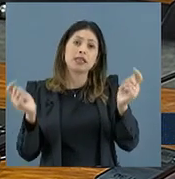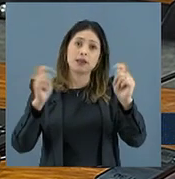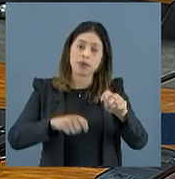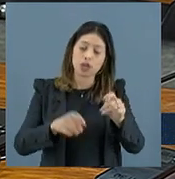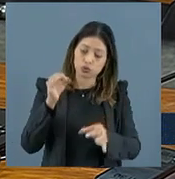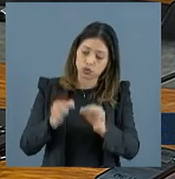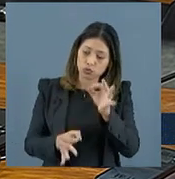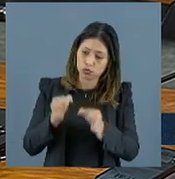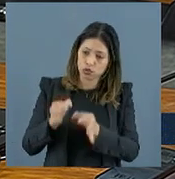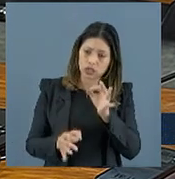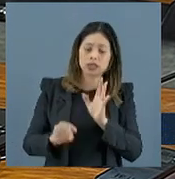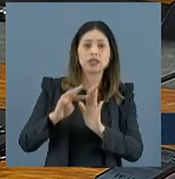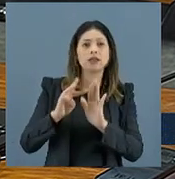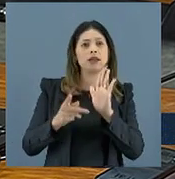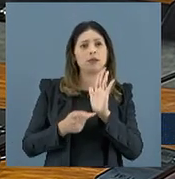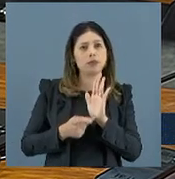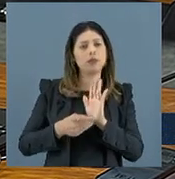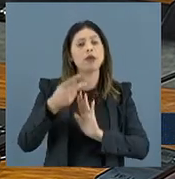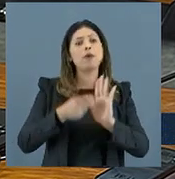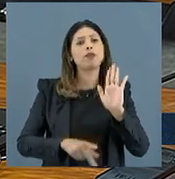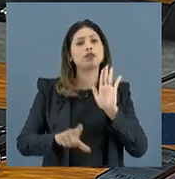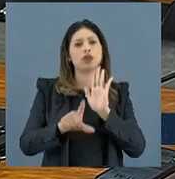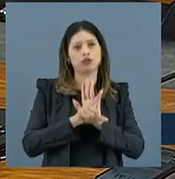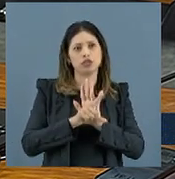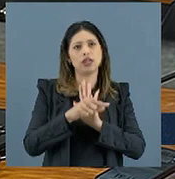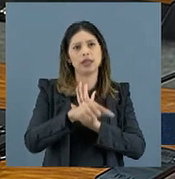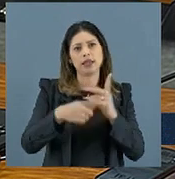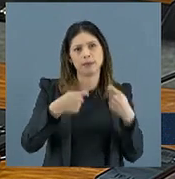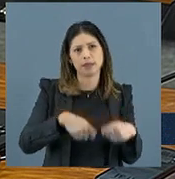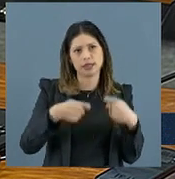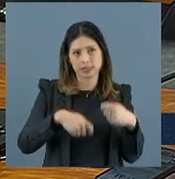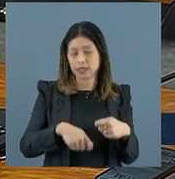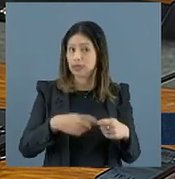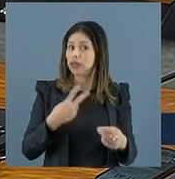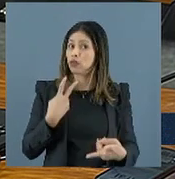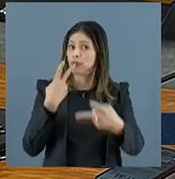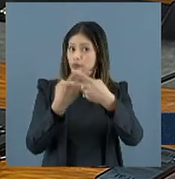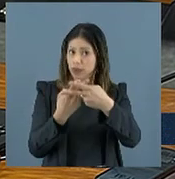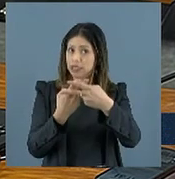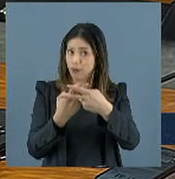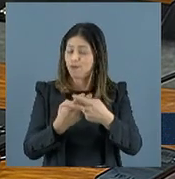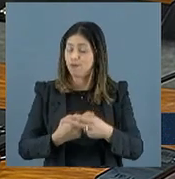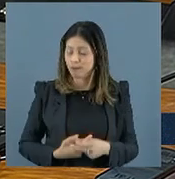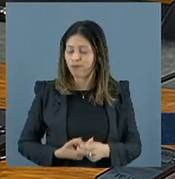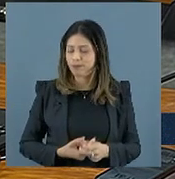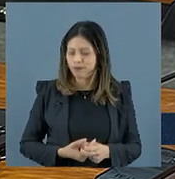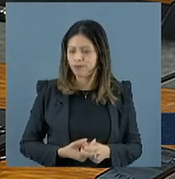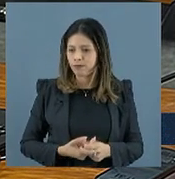medidas propostas no projeto de lei para a aferição da necessidade da prisão preventiva,